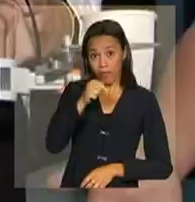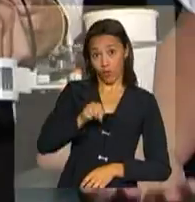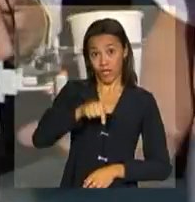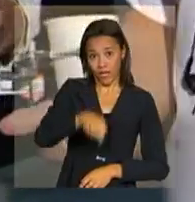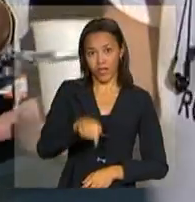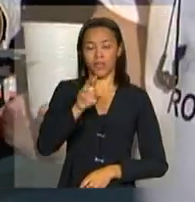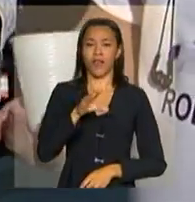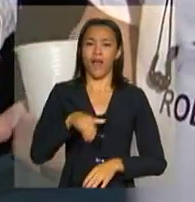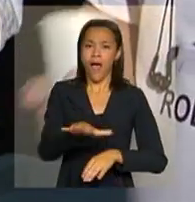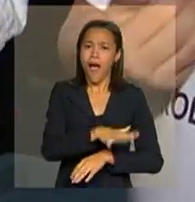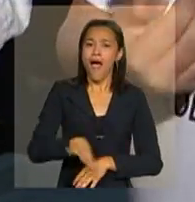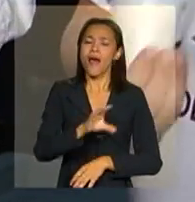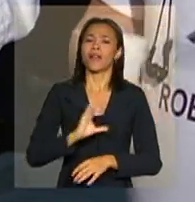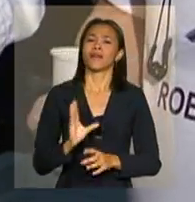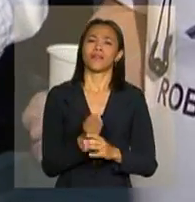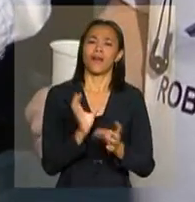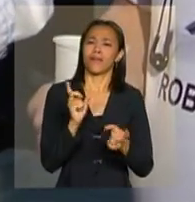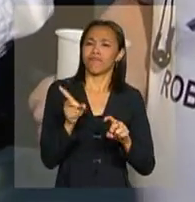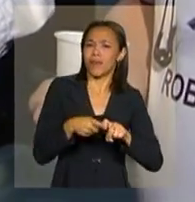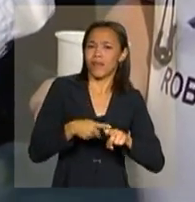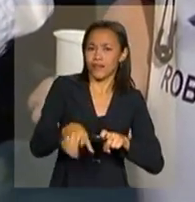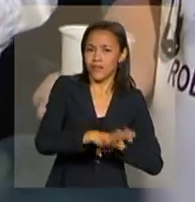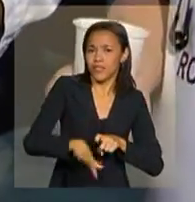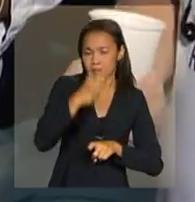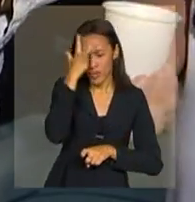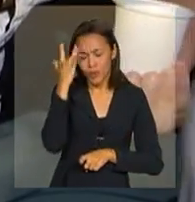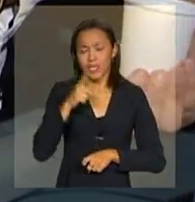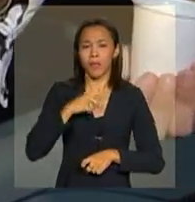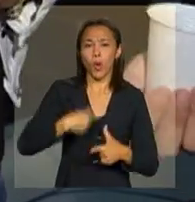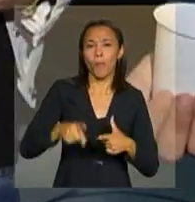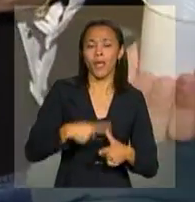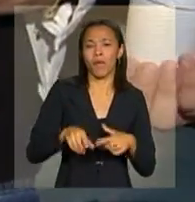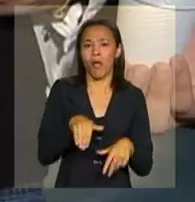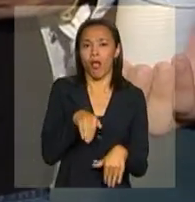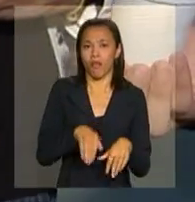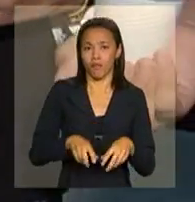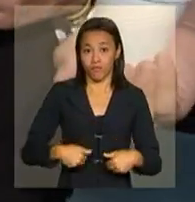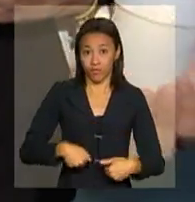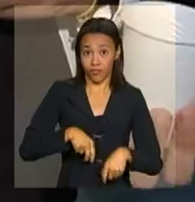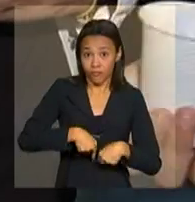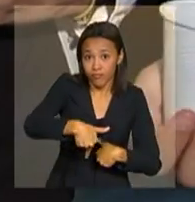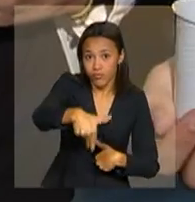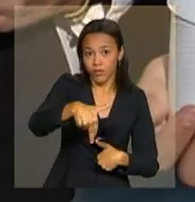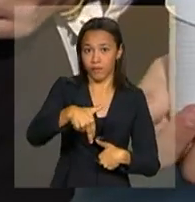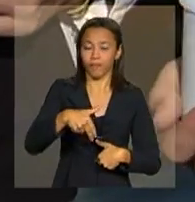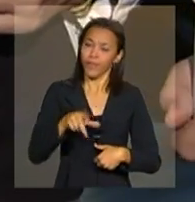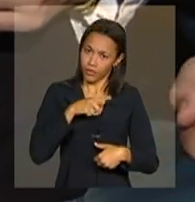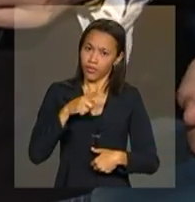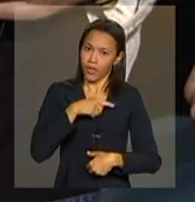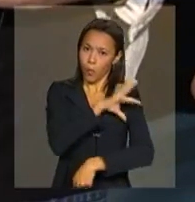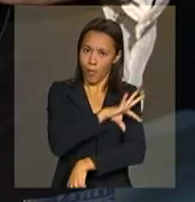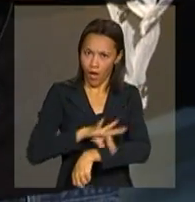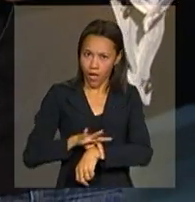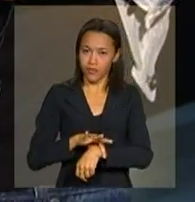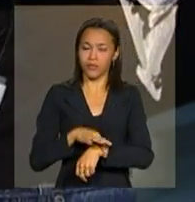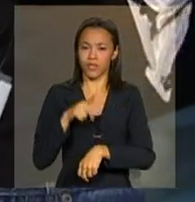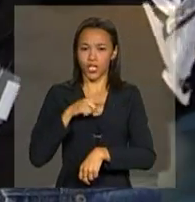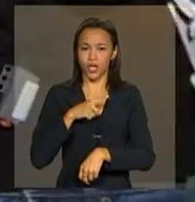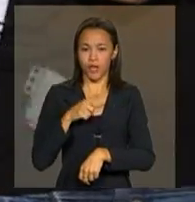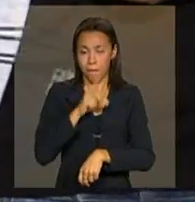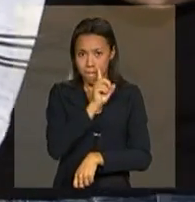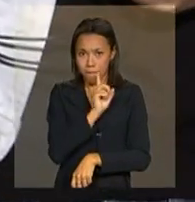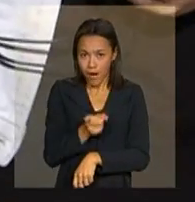medicina. Então é para o apoio a pacientes que têm problemas de mobilidade nos membros superiores. Então ele tem um braço que